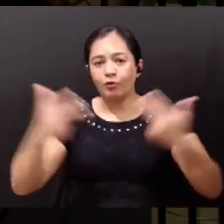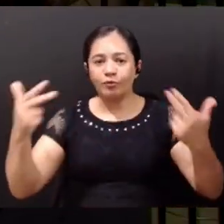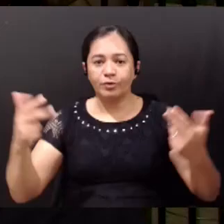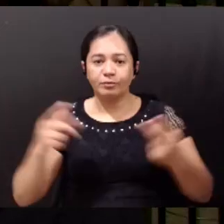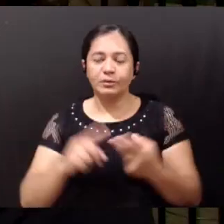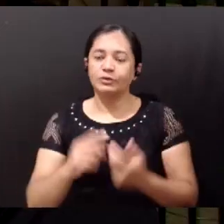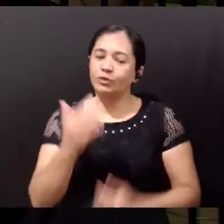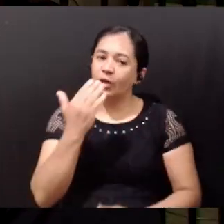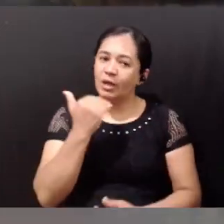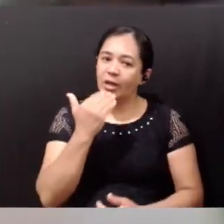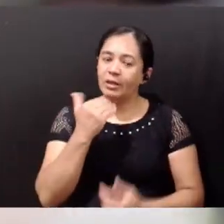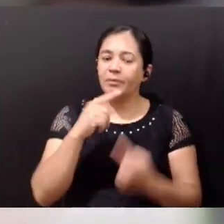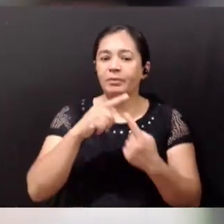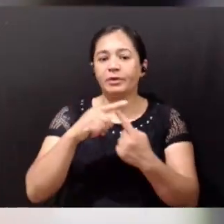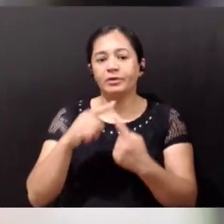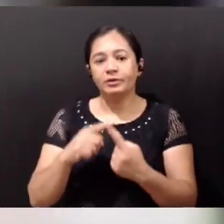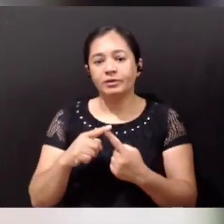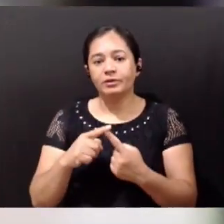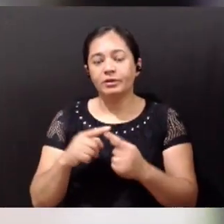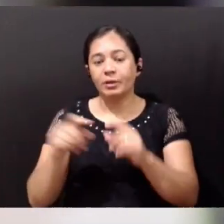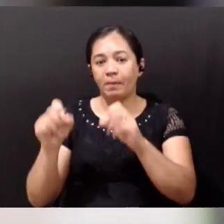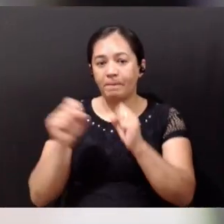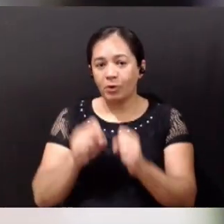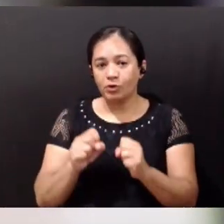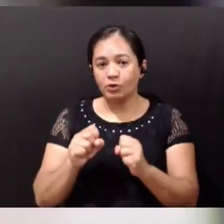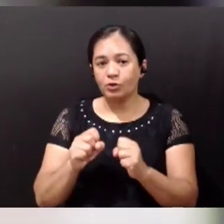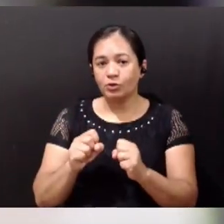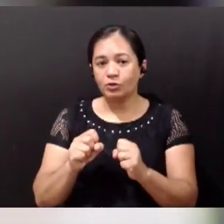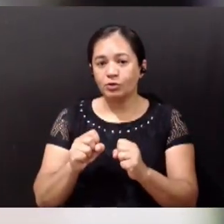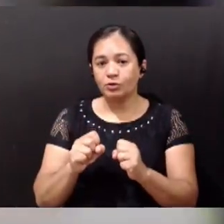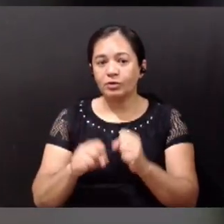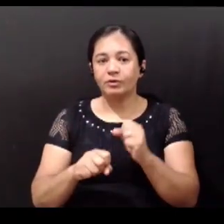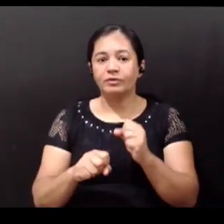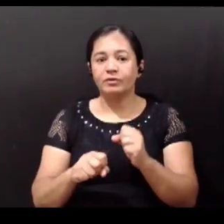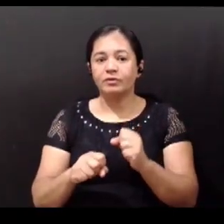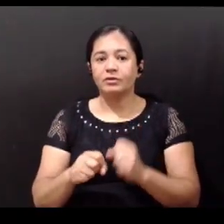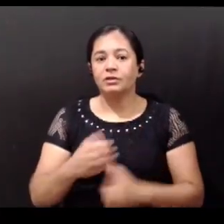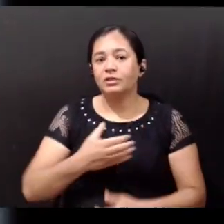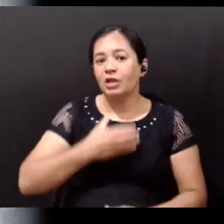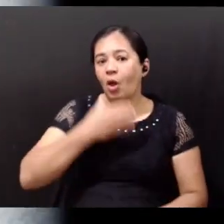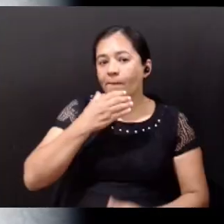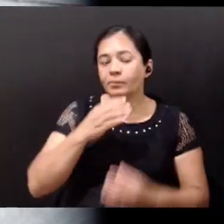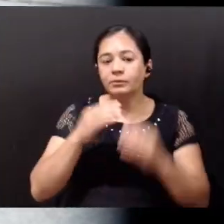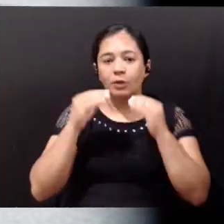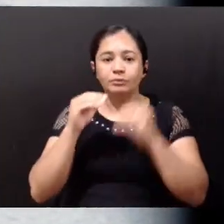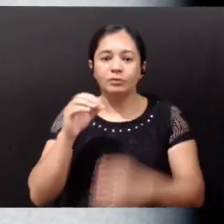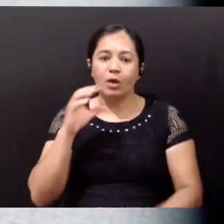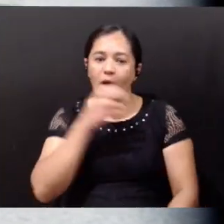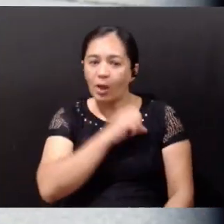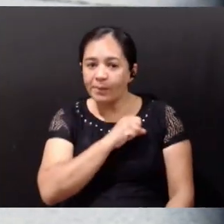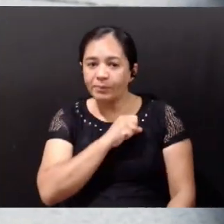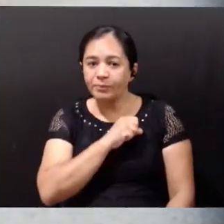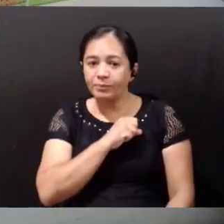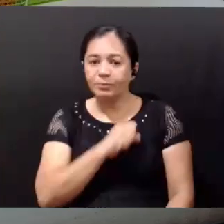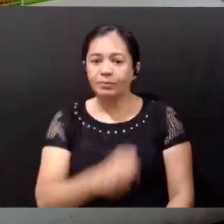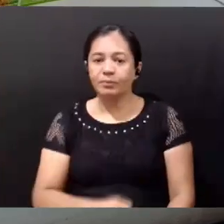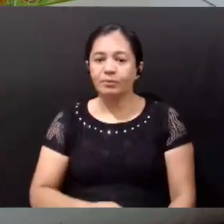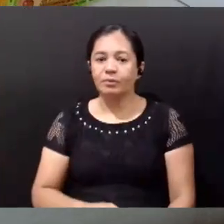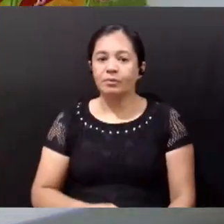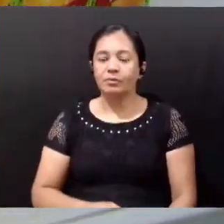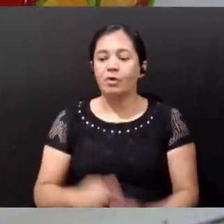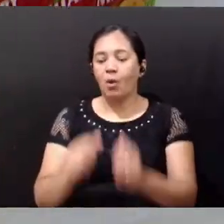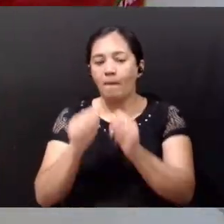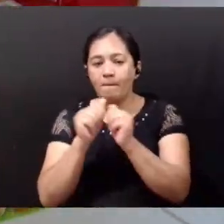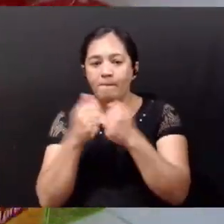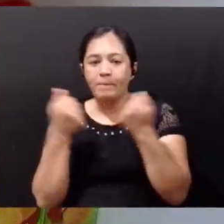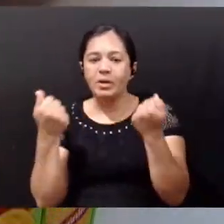alimentos, que eles possam fazer esse lanche rápido. Um lanche como um pão, um bolo,